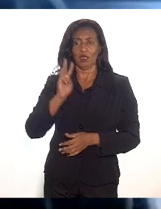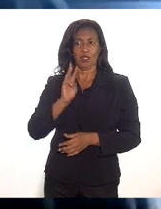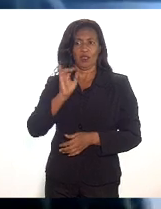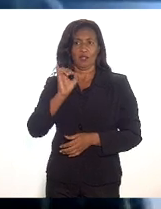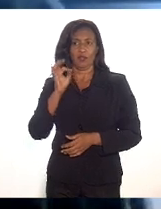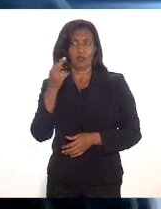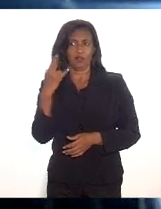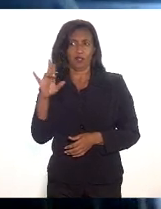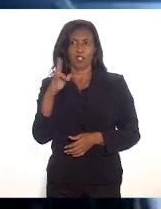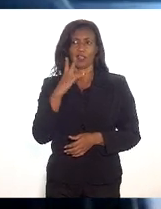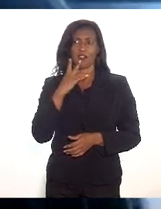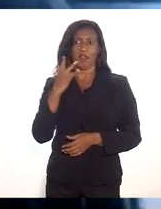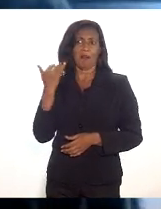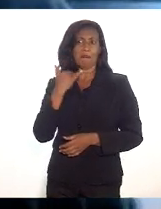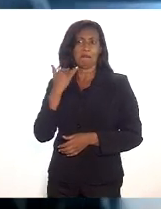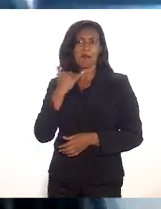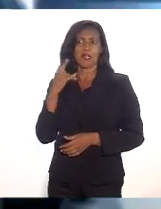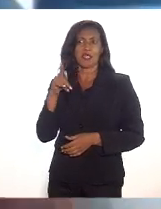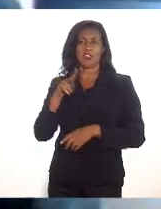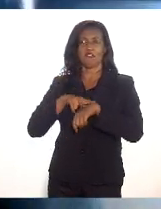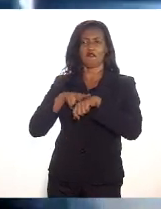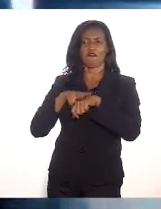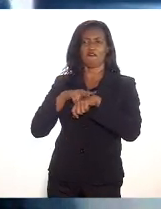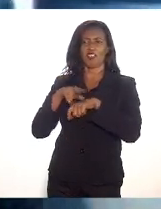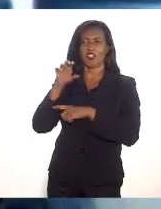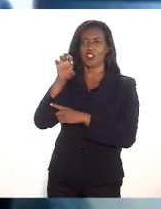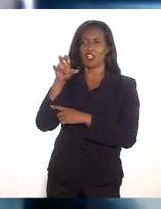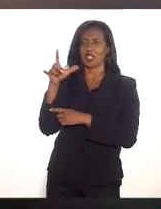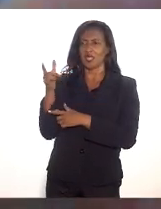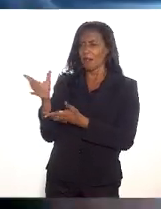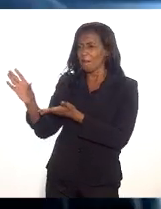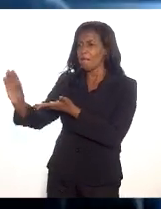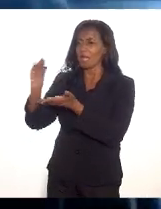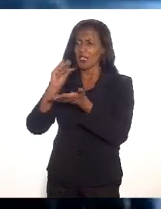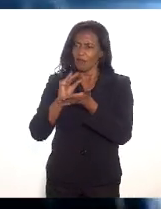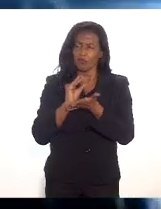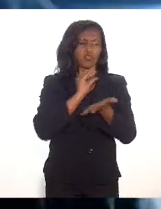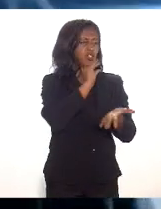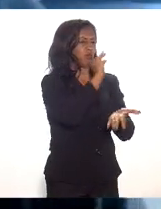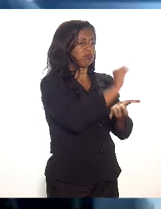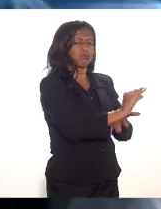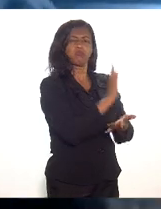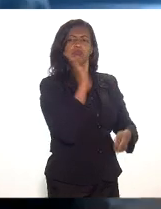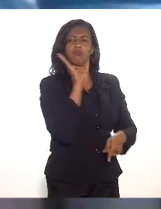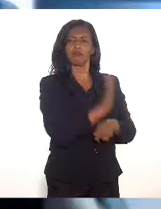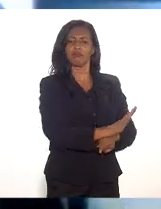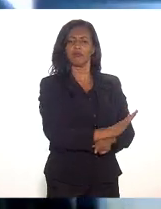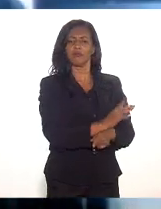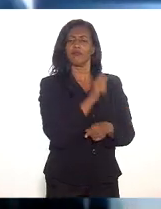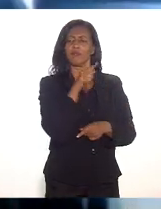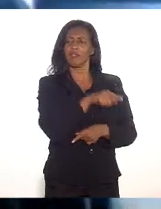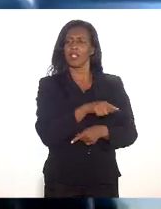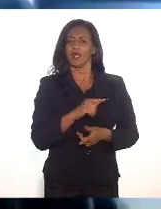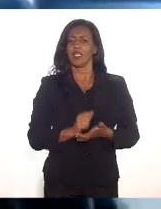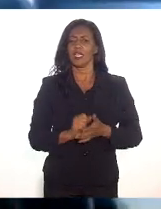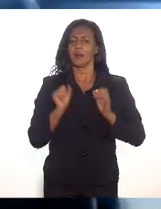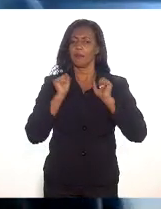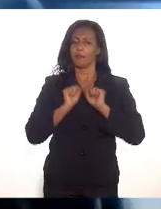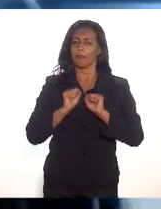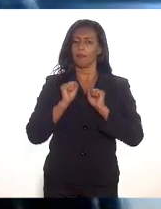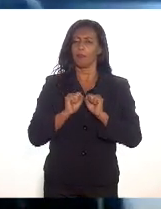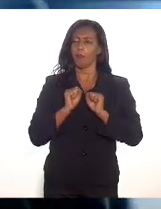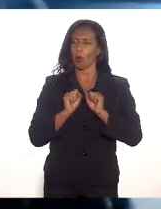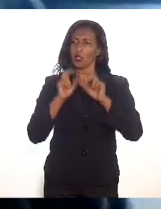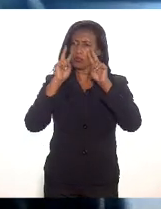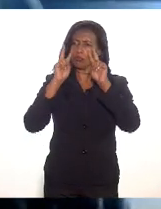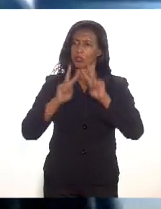de banqueiro verde da SEDAI, porque eu pegava o dinheiro do FECAM e botava para o saneamento. Ele pode dar esse